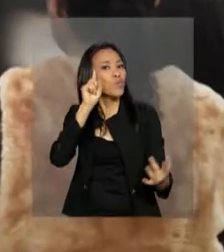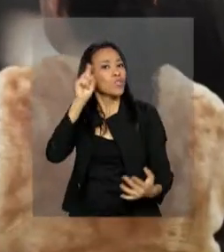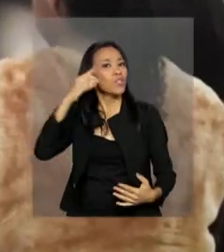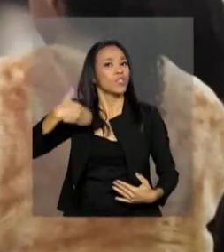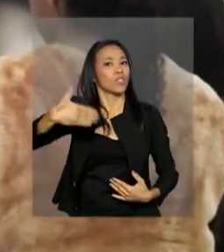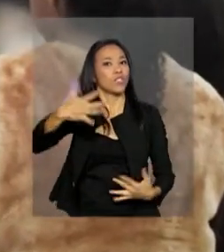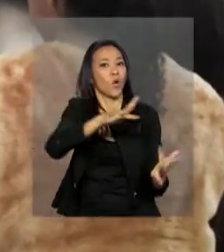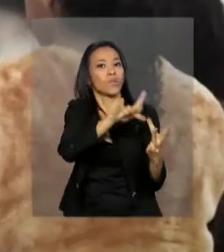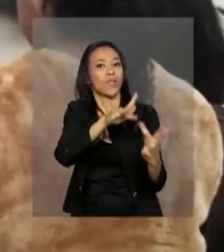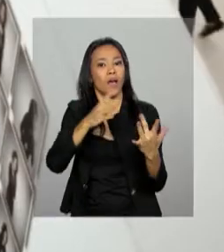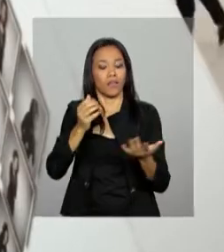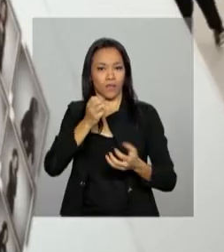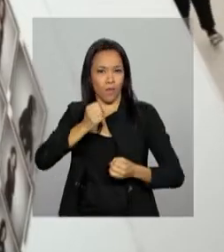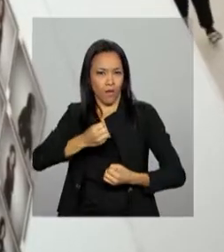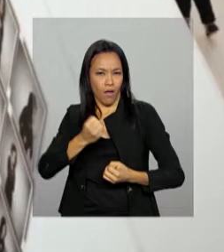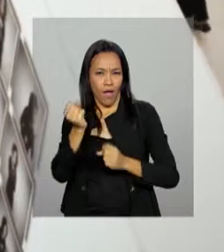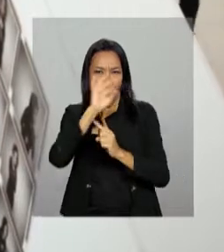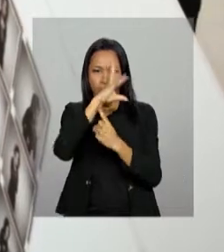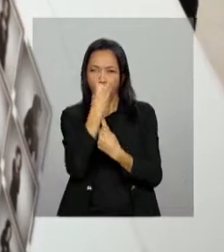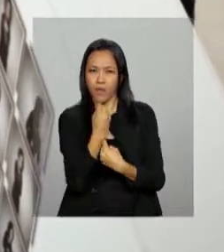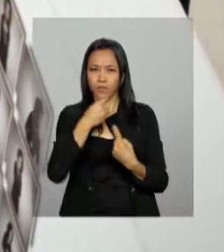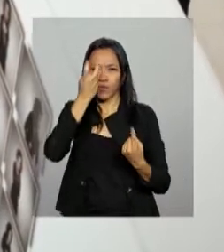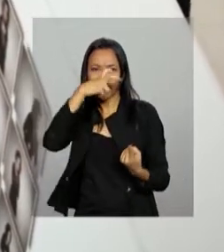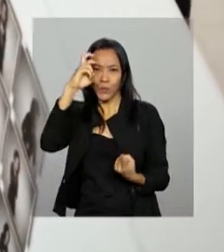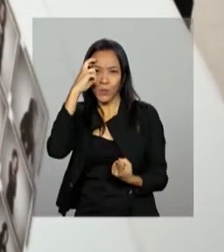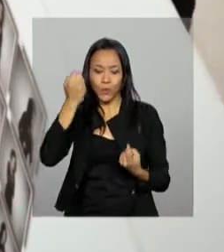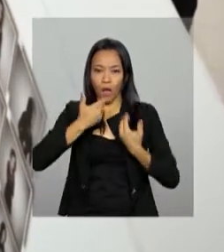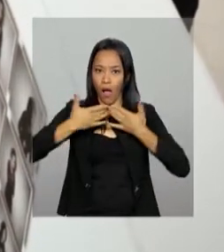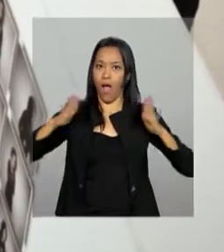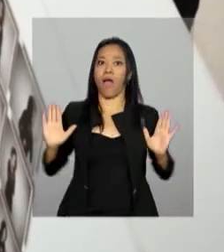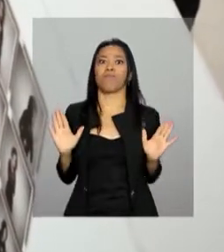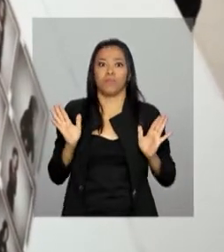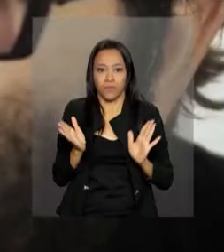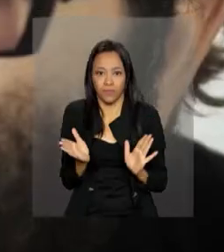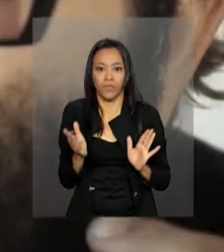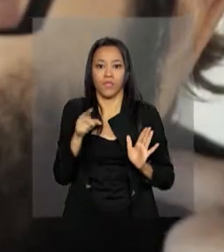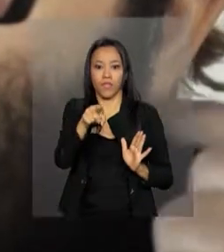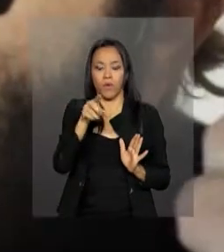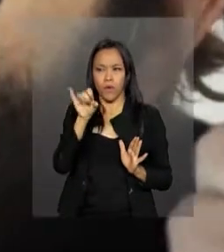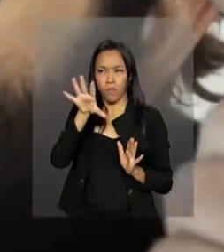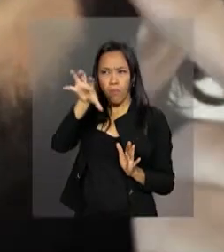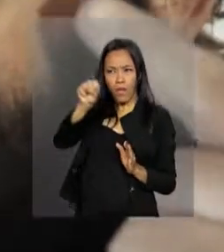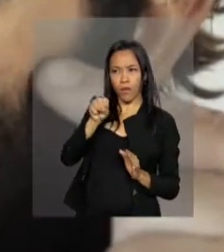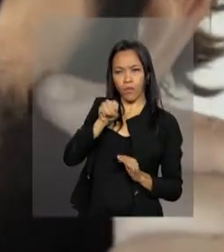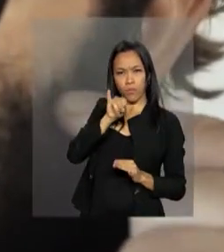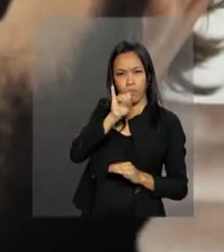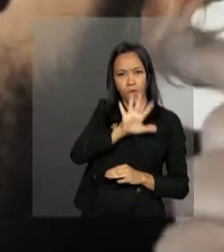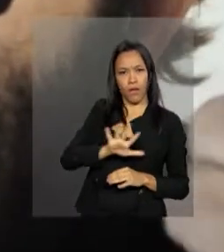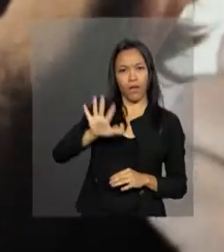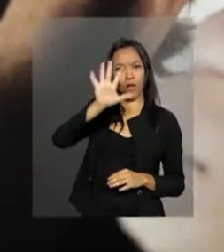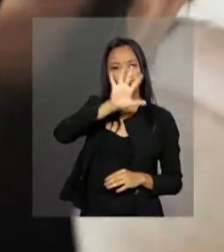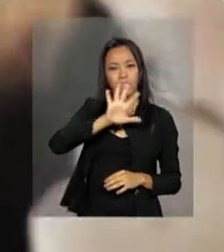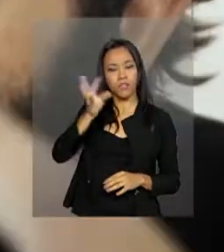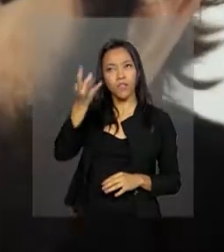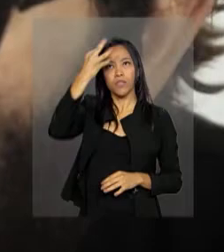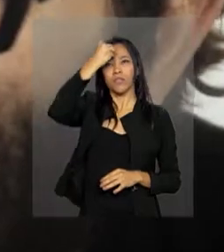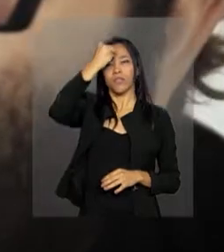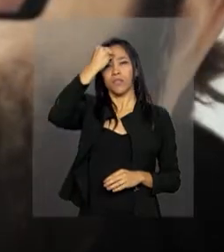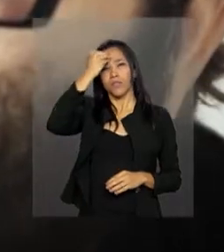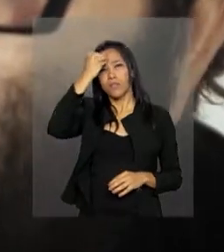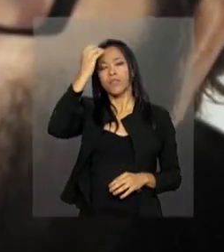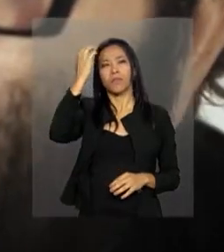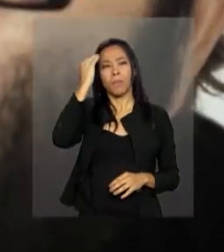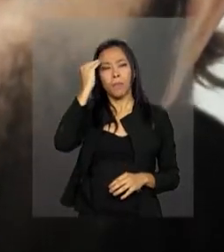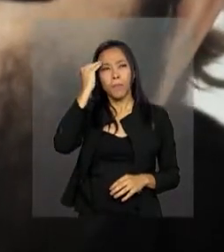que com a arte, com a cultura, outros canais se abrem. Pega uma imagem que você não tirou, mas que você guardou na sua memória,